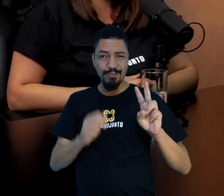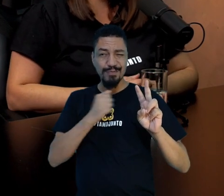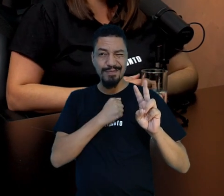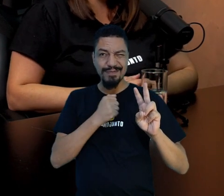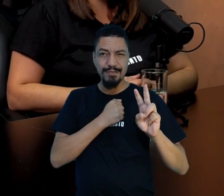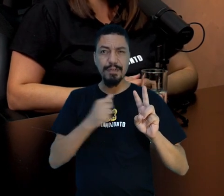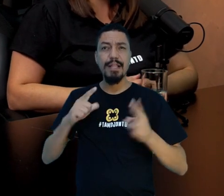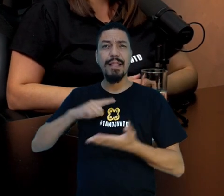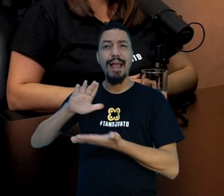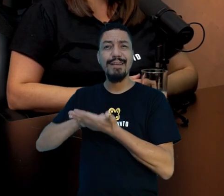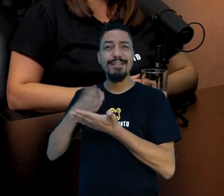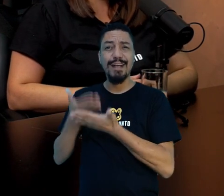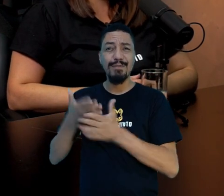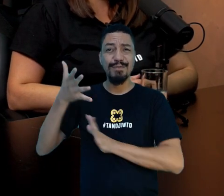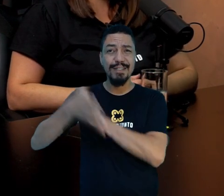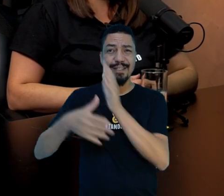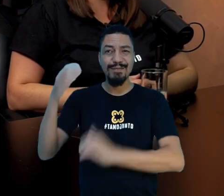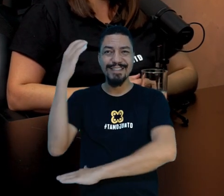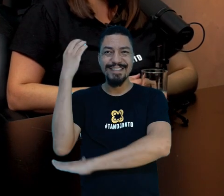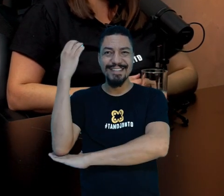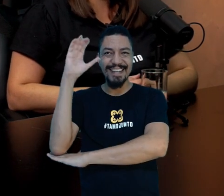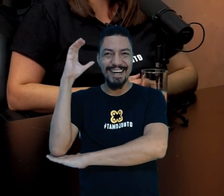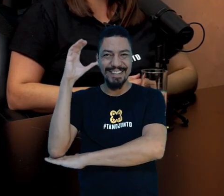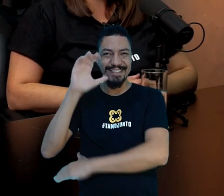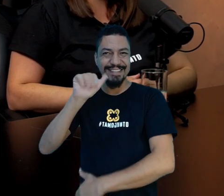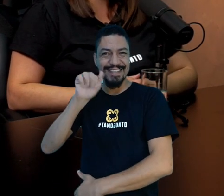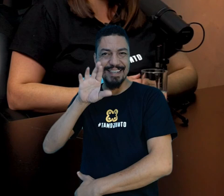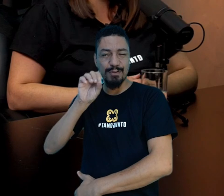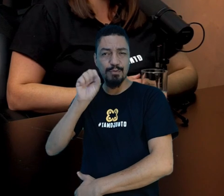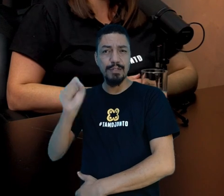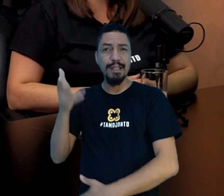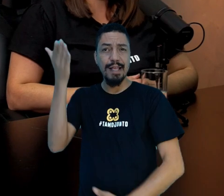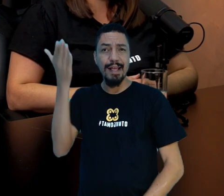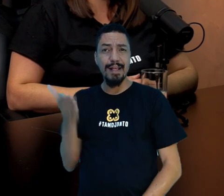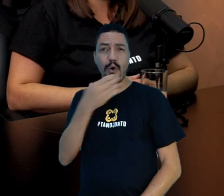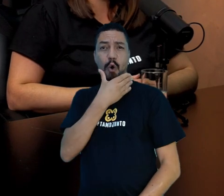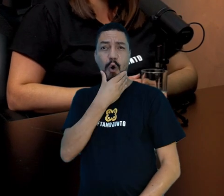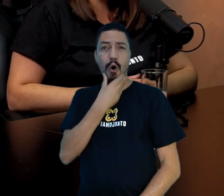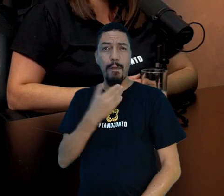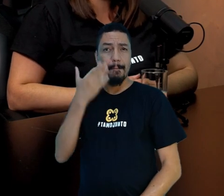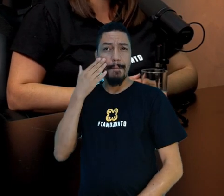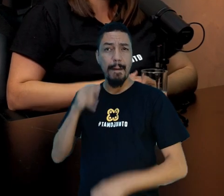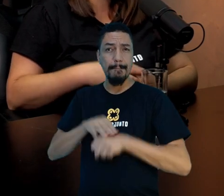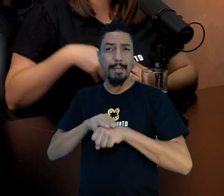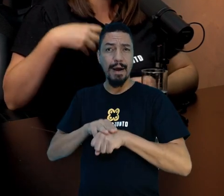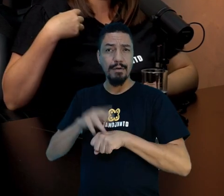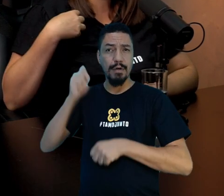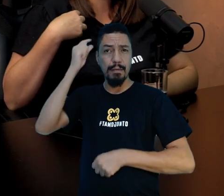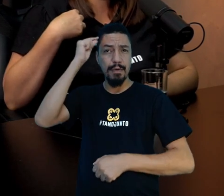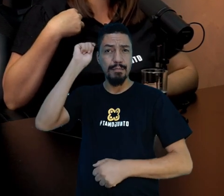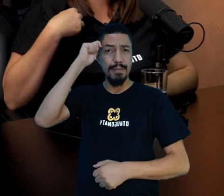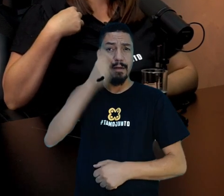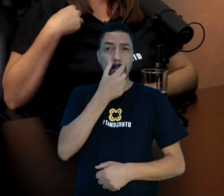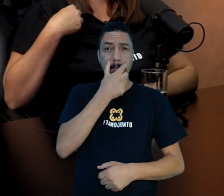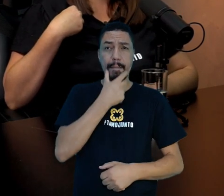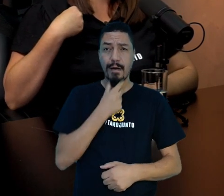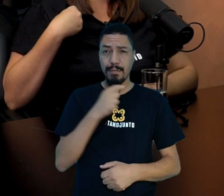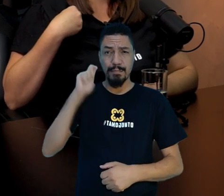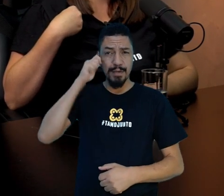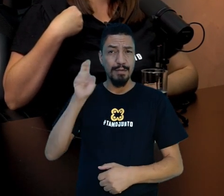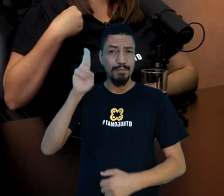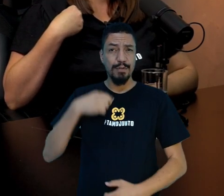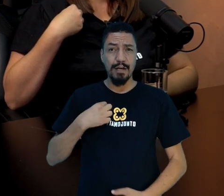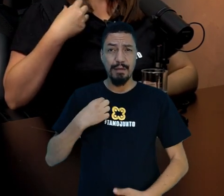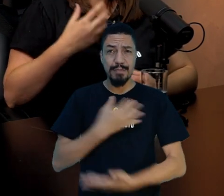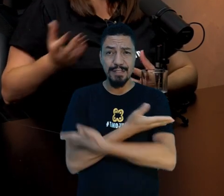Libras, Carlos Silvério, fazer a autodescrição do Carlão, é um homem pardo com cabelos e barbas pretas vestindo uma camiseta preta como